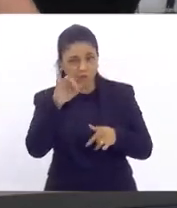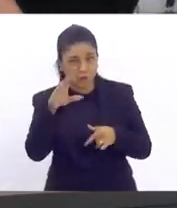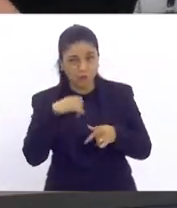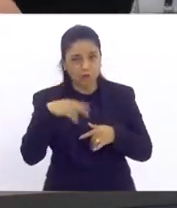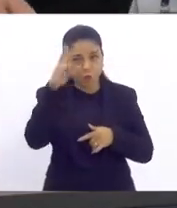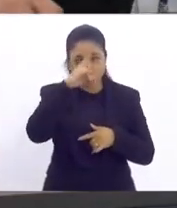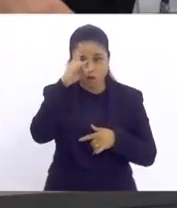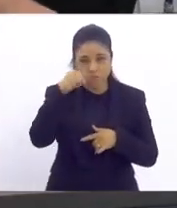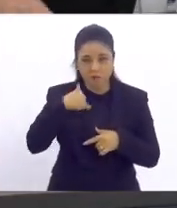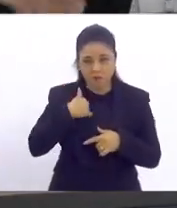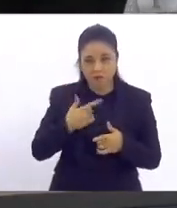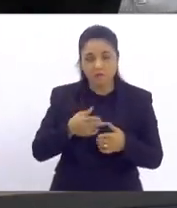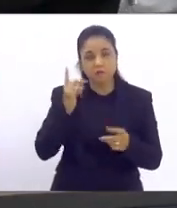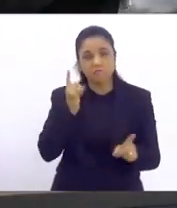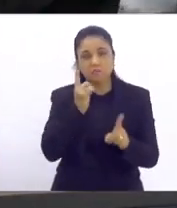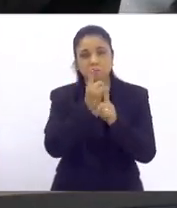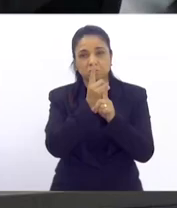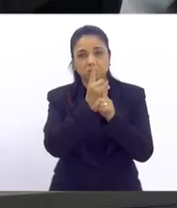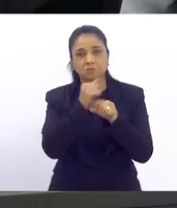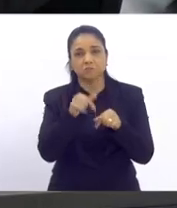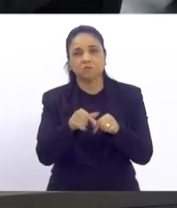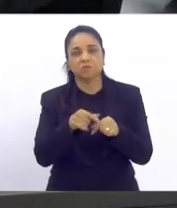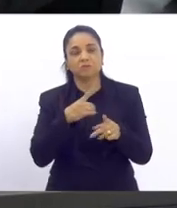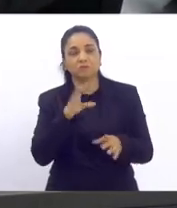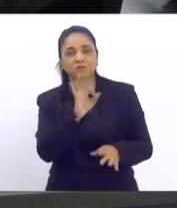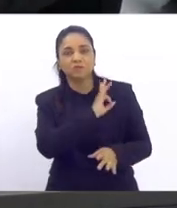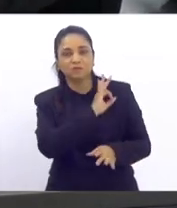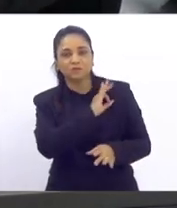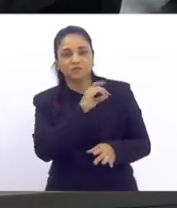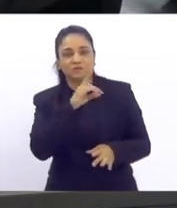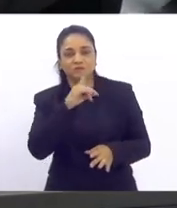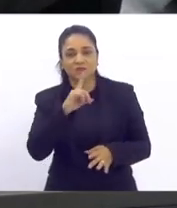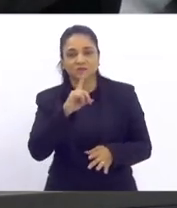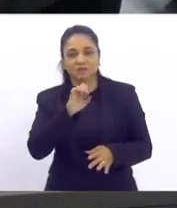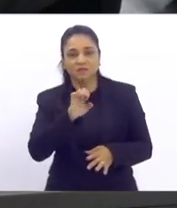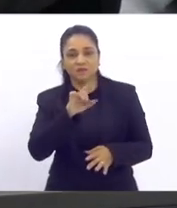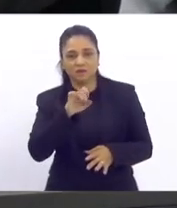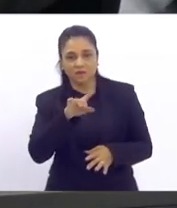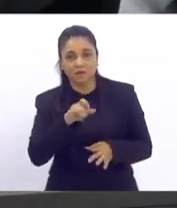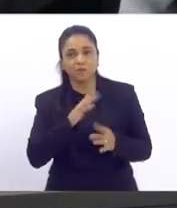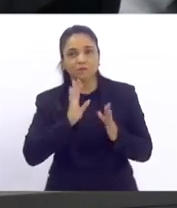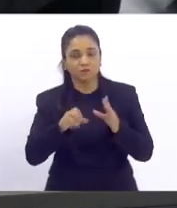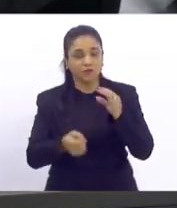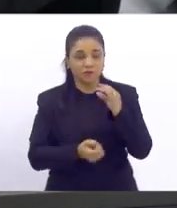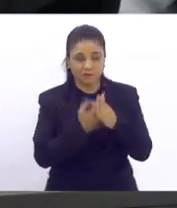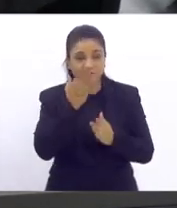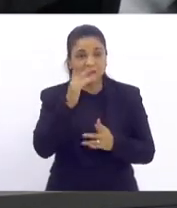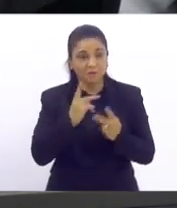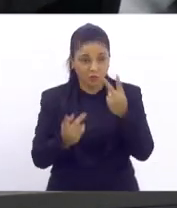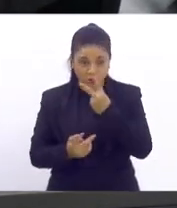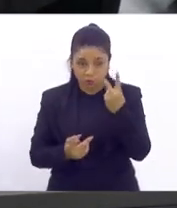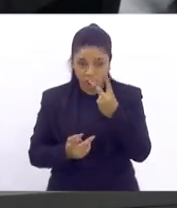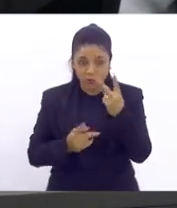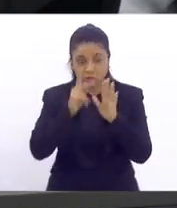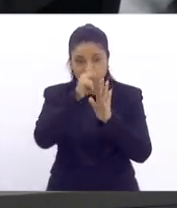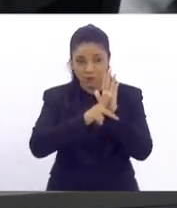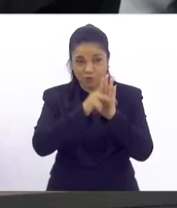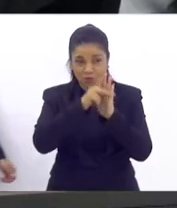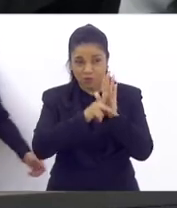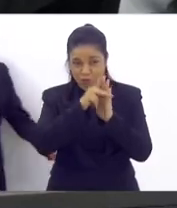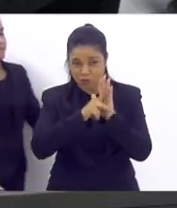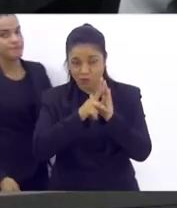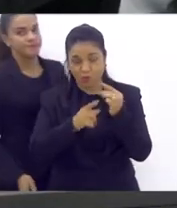sempre quando encontro o delegado eu falo com autor a gente tem dois projetos de co-autoria